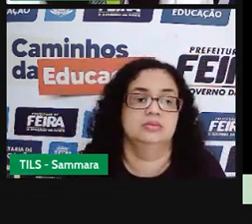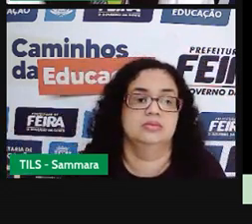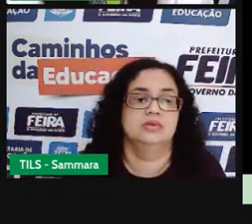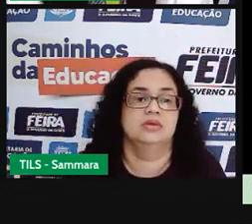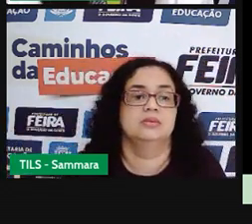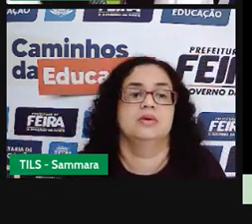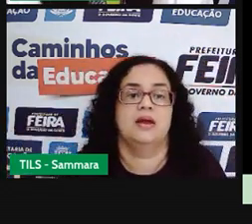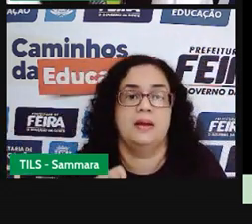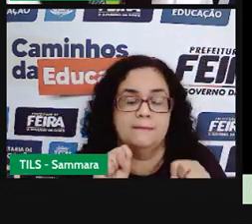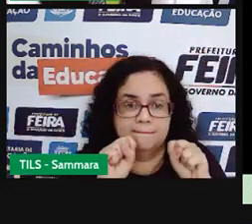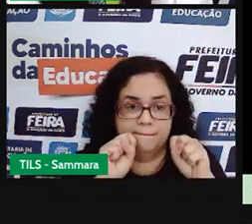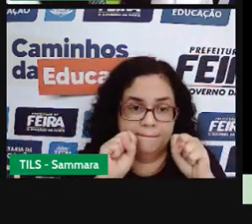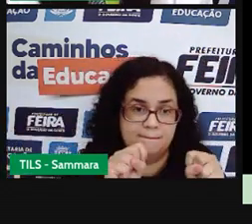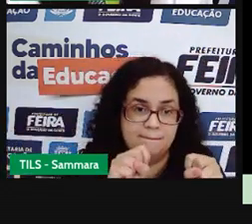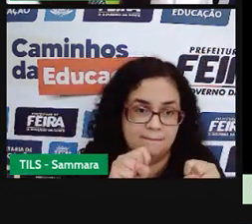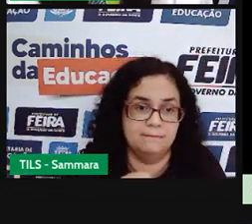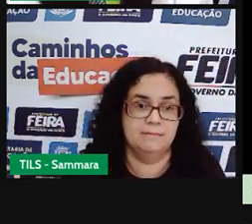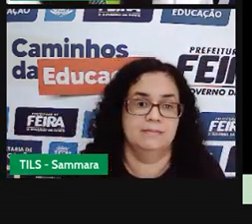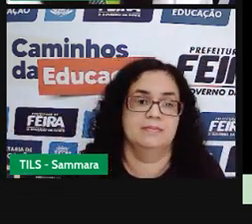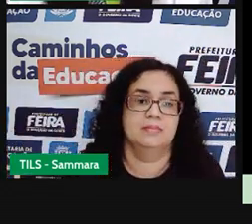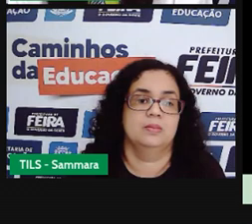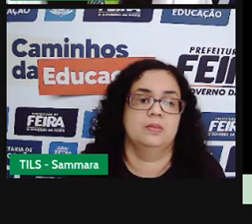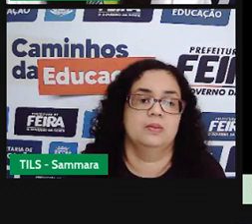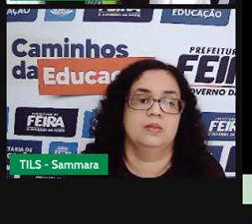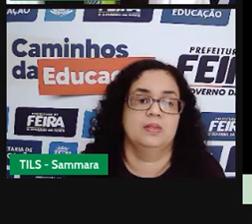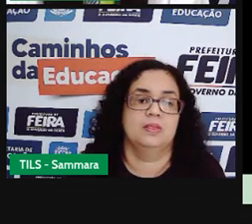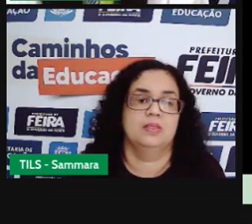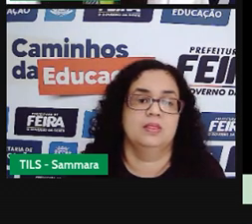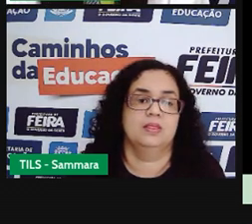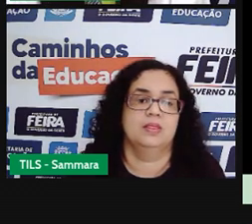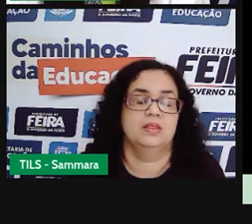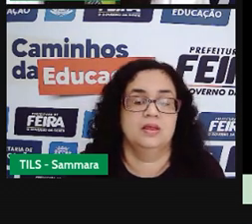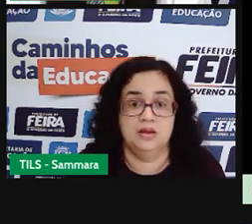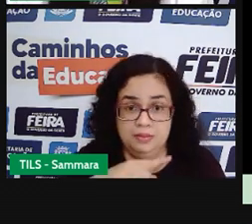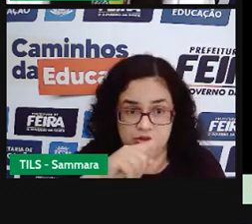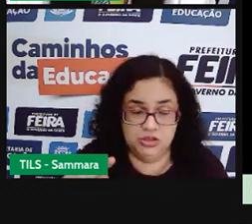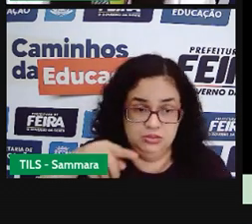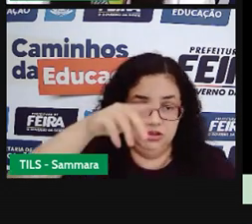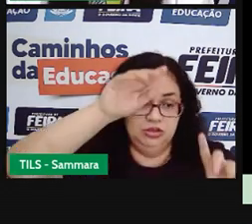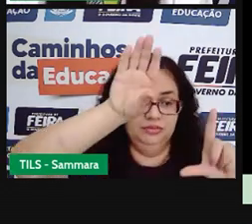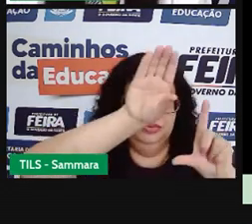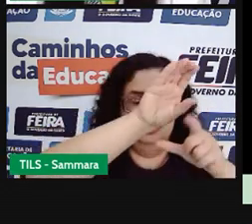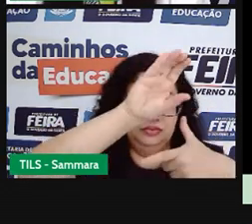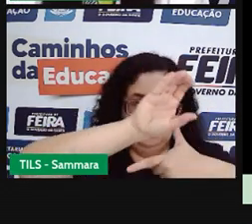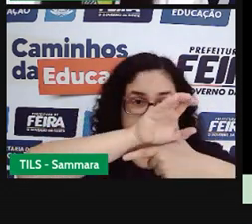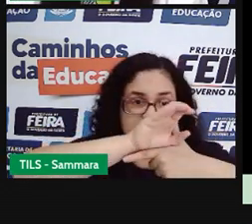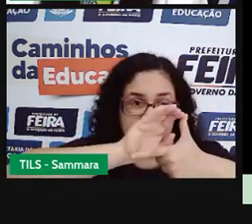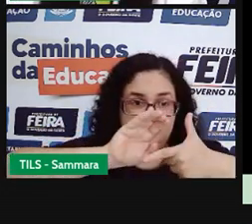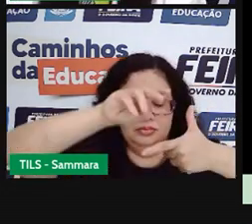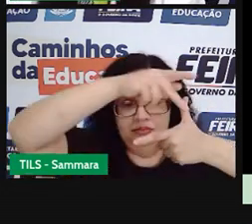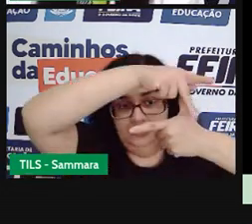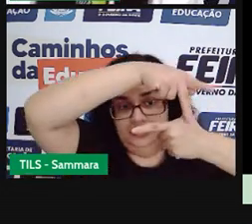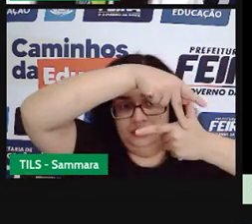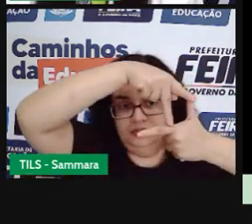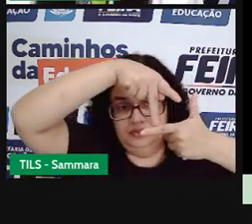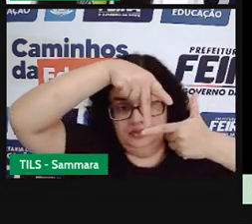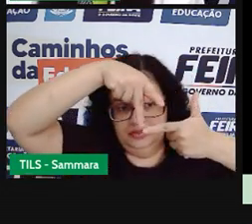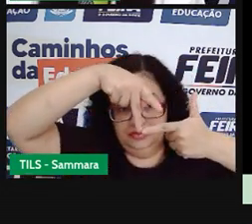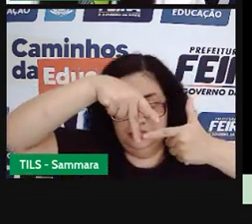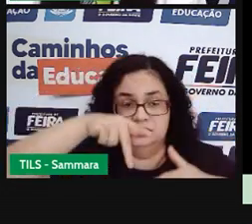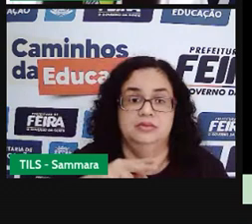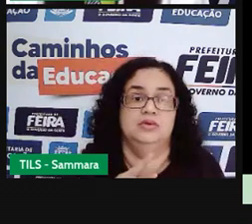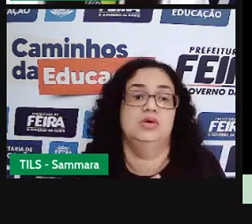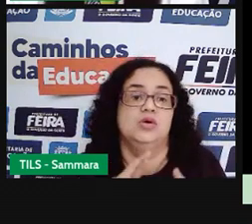pode ser esse esse Prisma pode ser chamado também de paralelepípedo mas existem ainda outros